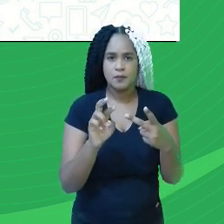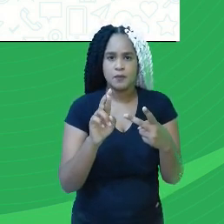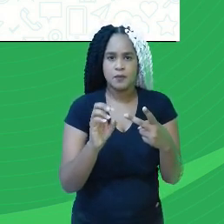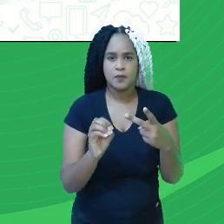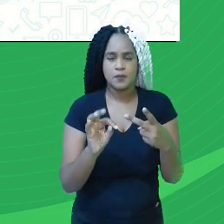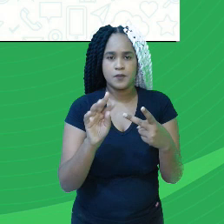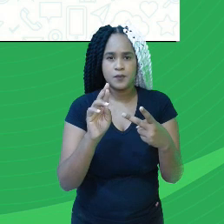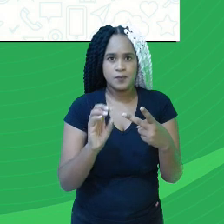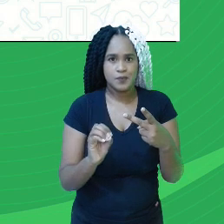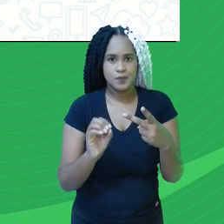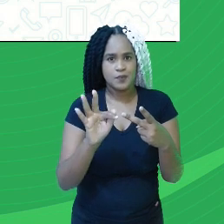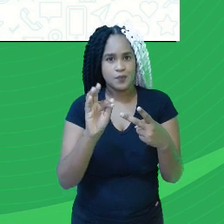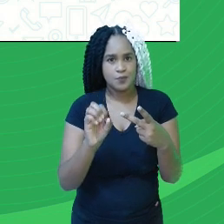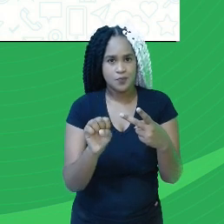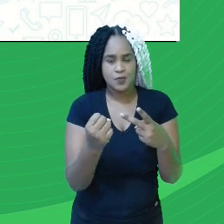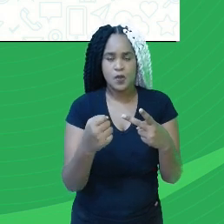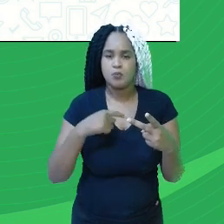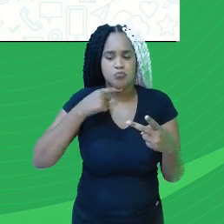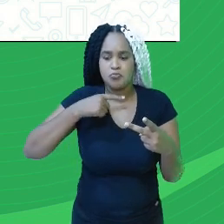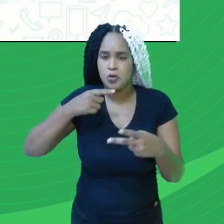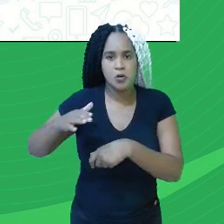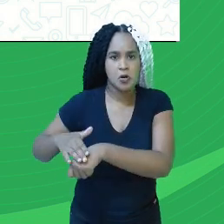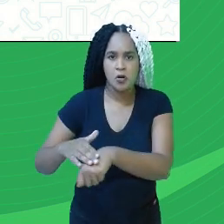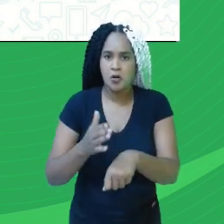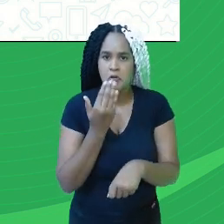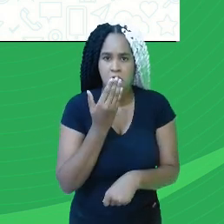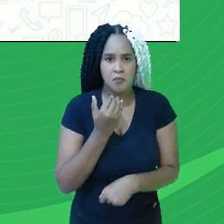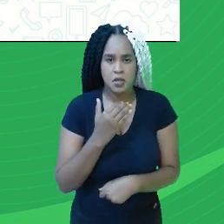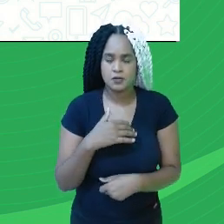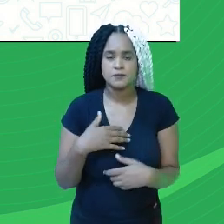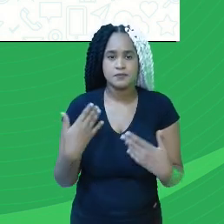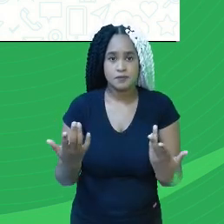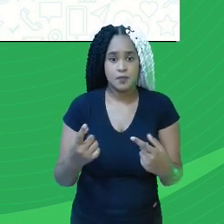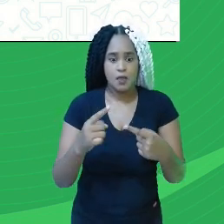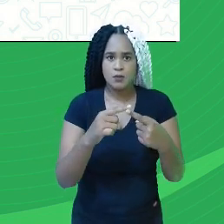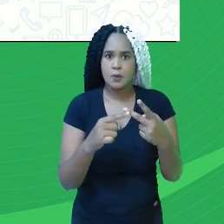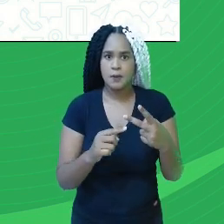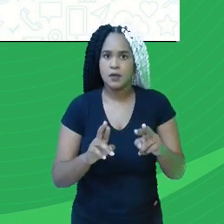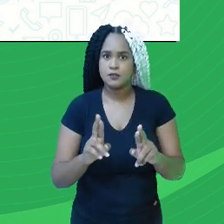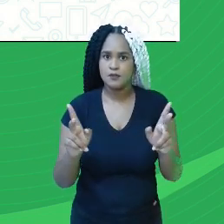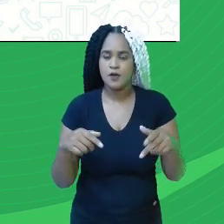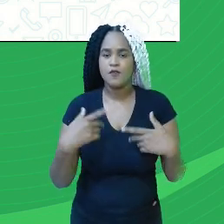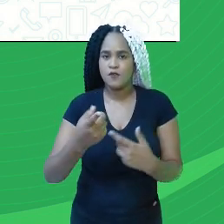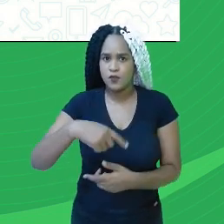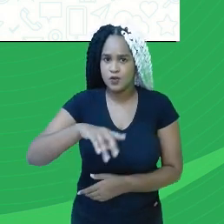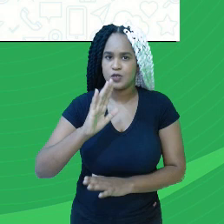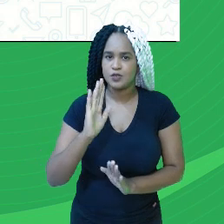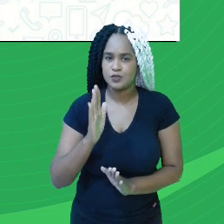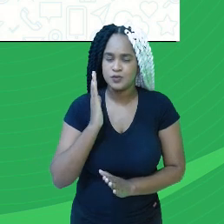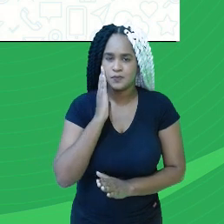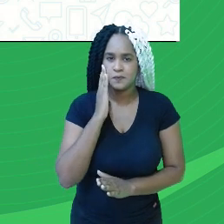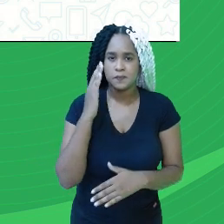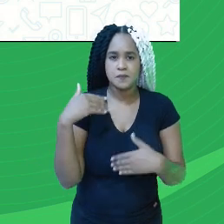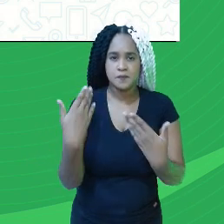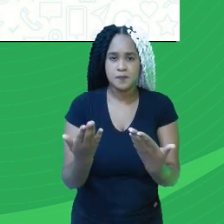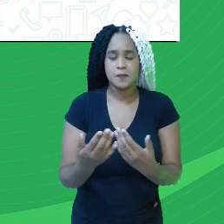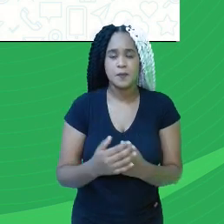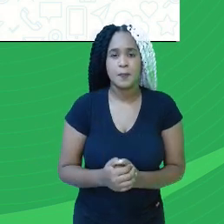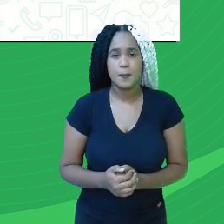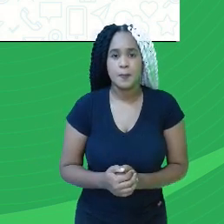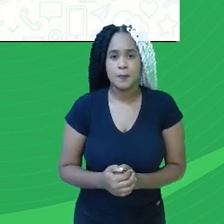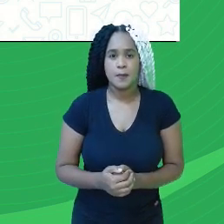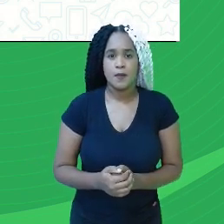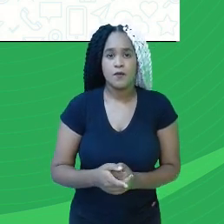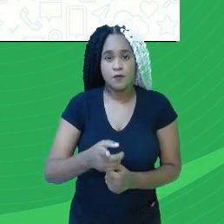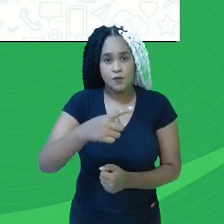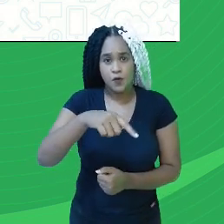seu alimento, né? Então, os seres autótrofos são, na cadeia alimentar, classificados